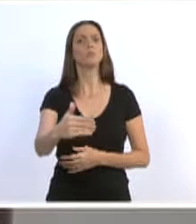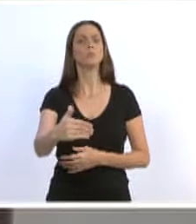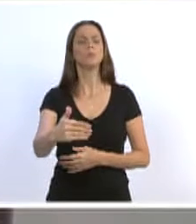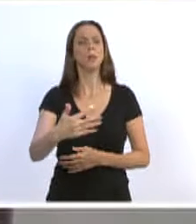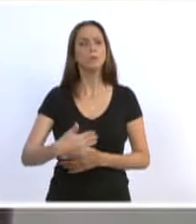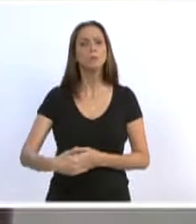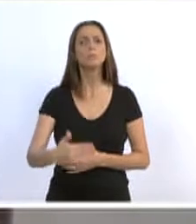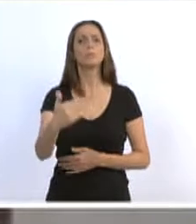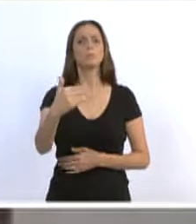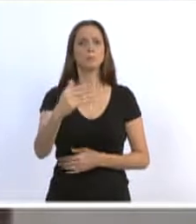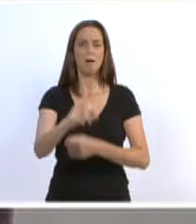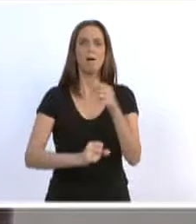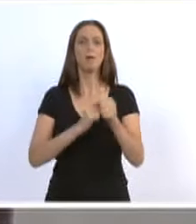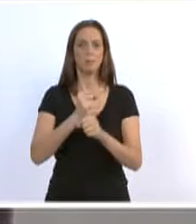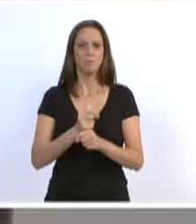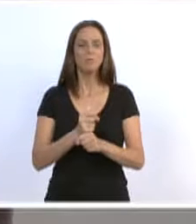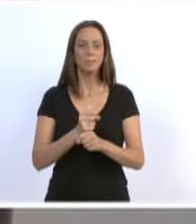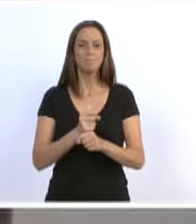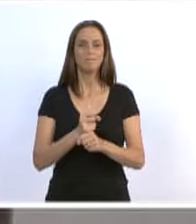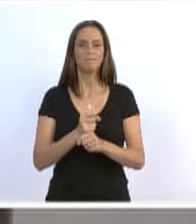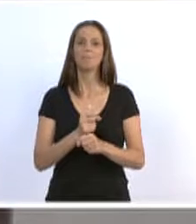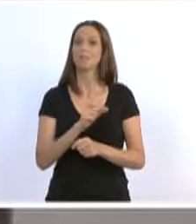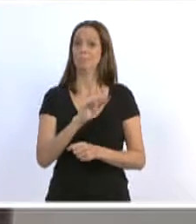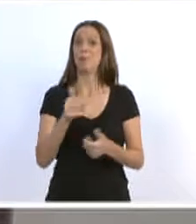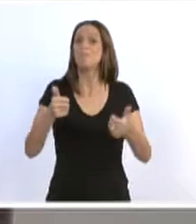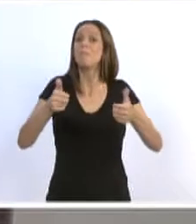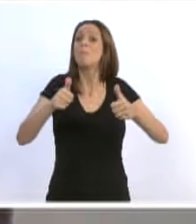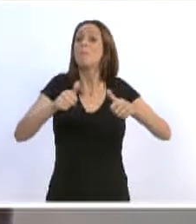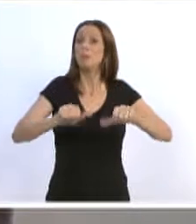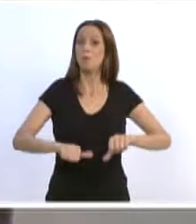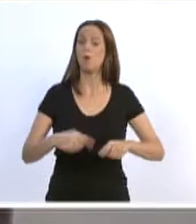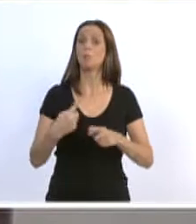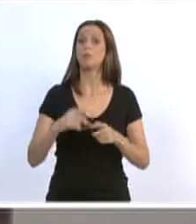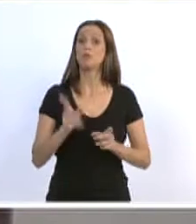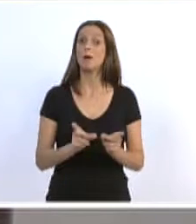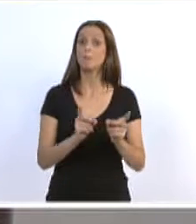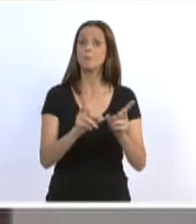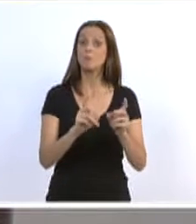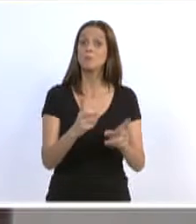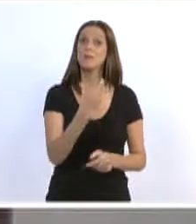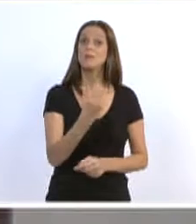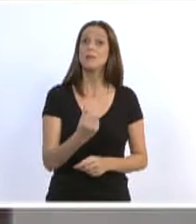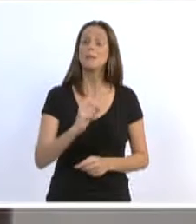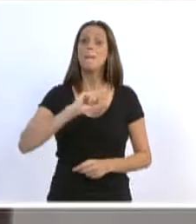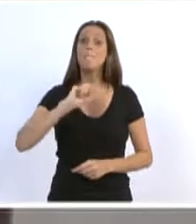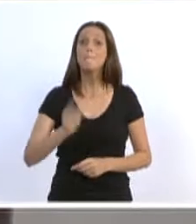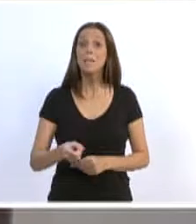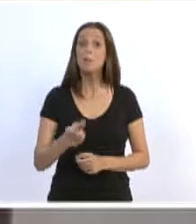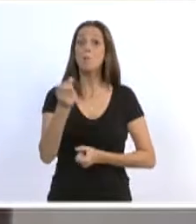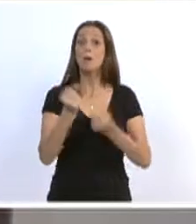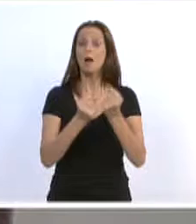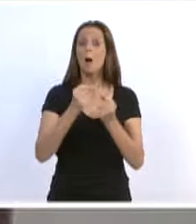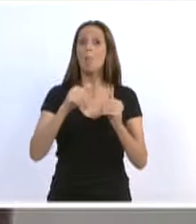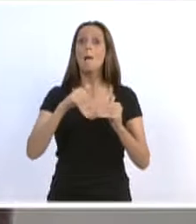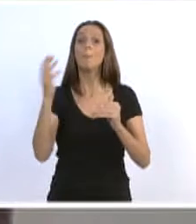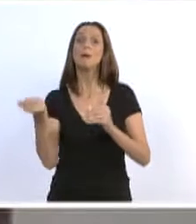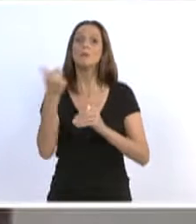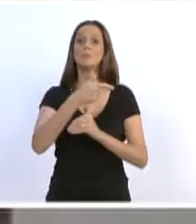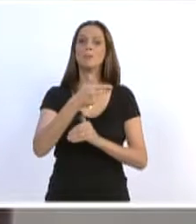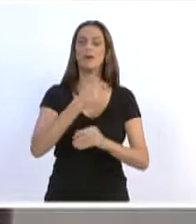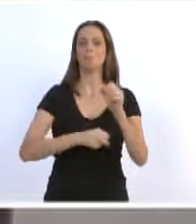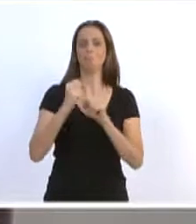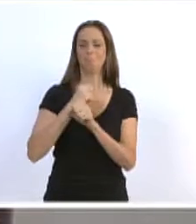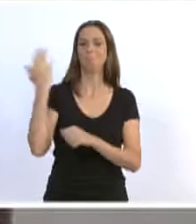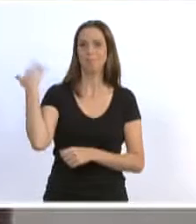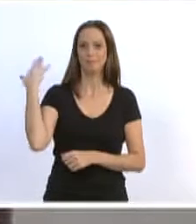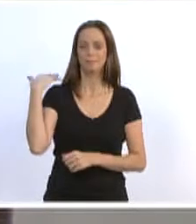próximo ano a ficar muito pior que está foram vendidos 16 mil veículos a mais do que os outros anos no último ano um tribunal